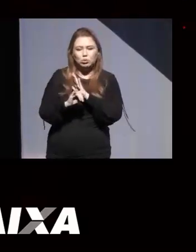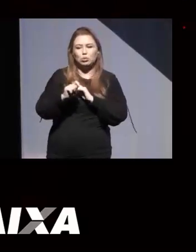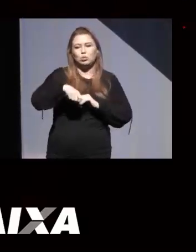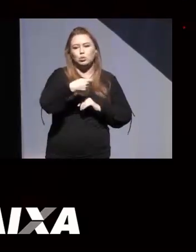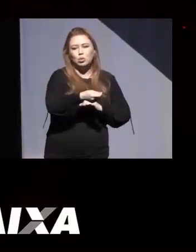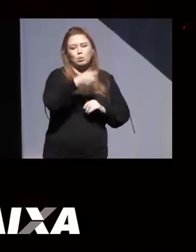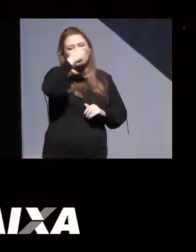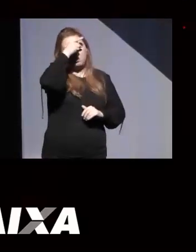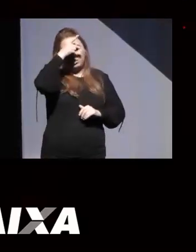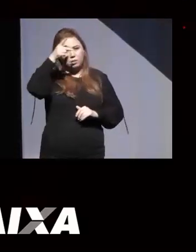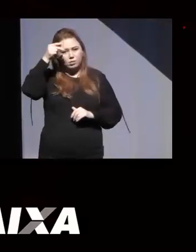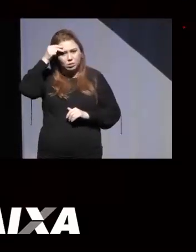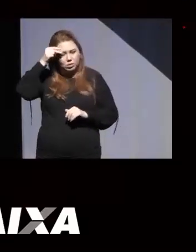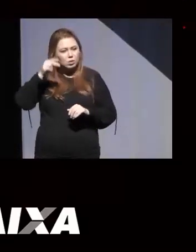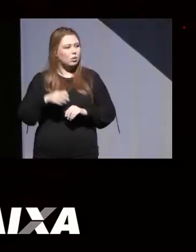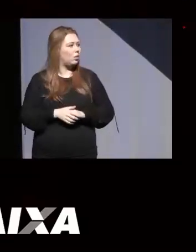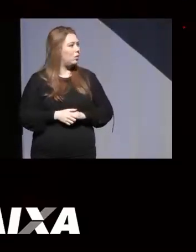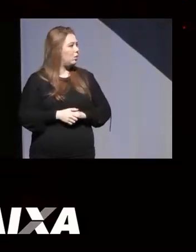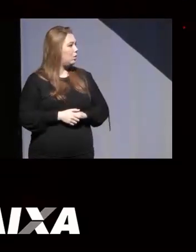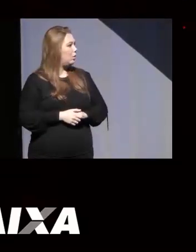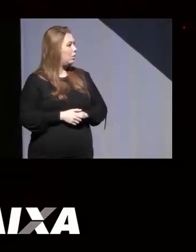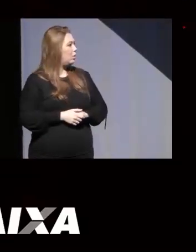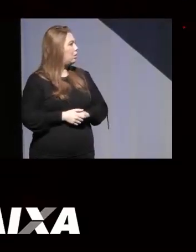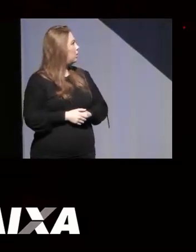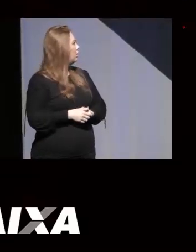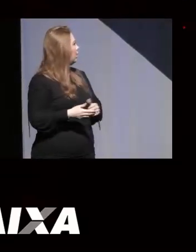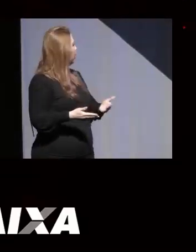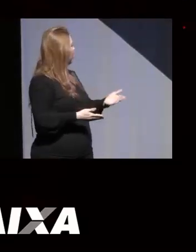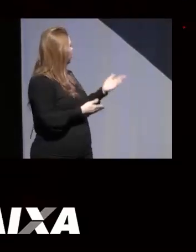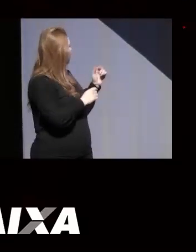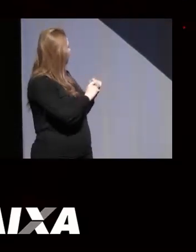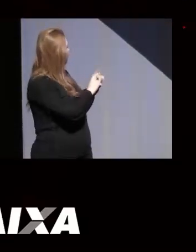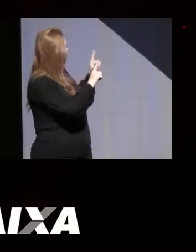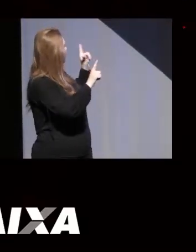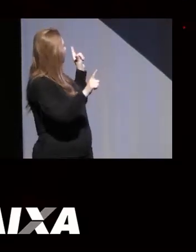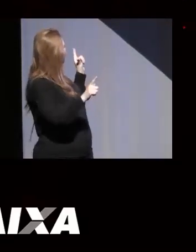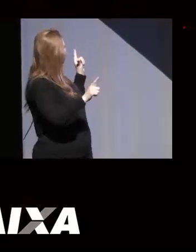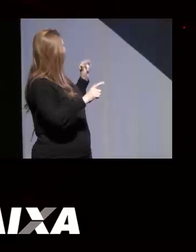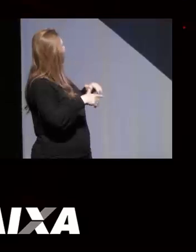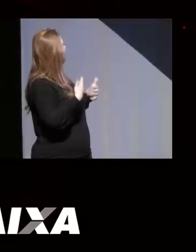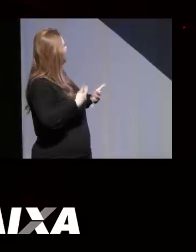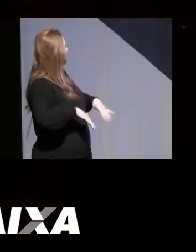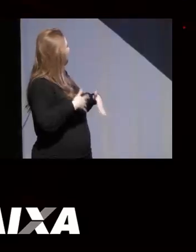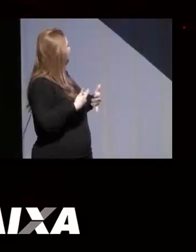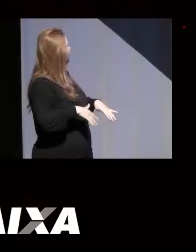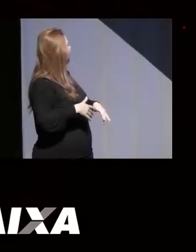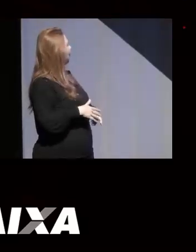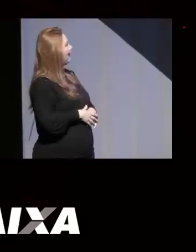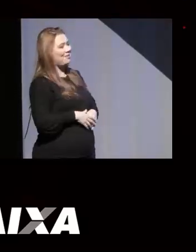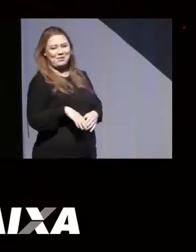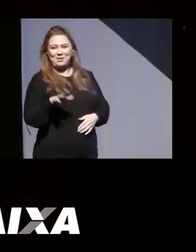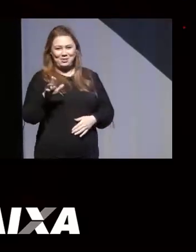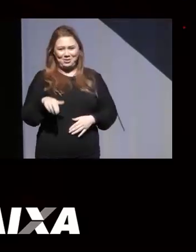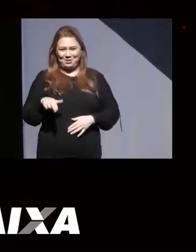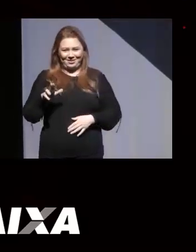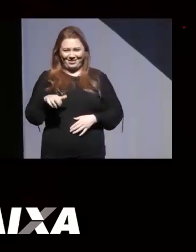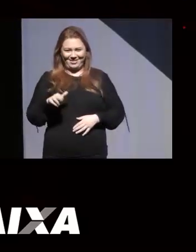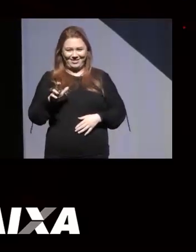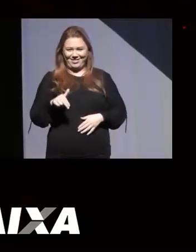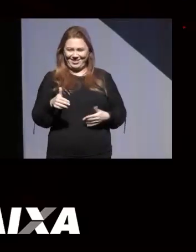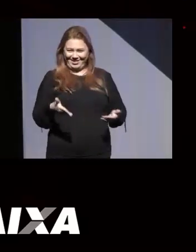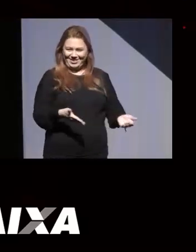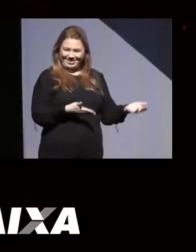alto custo de compliance. Nossa, mas essa projeção nesse porte, eu nunca tive de PowerPoint. Olha